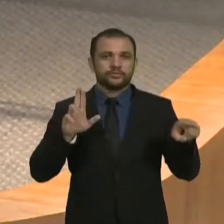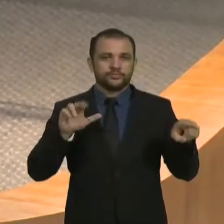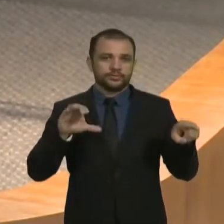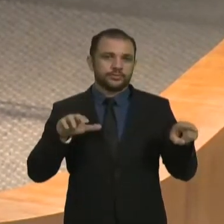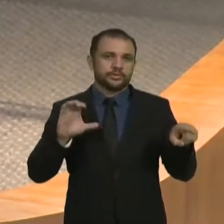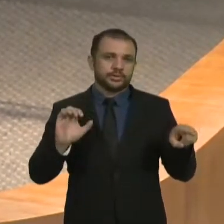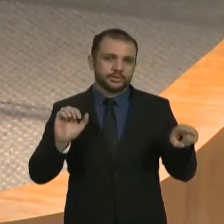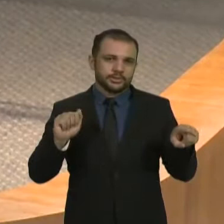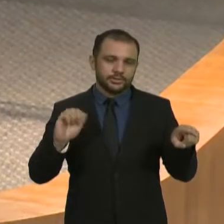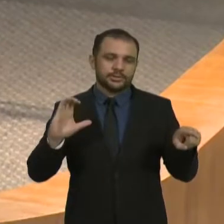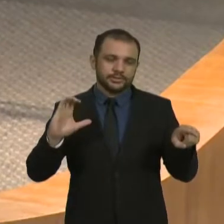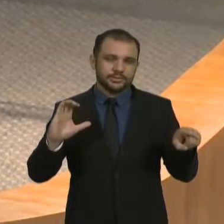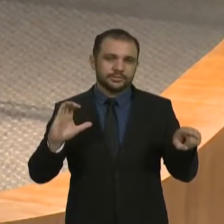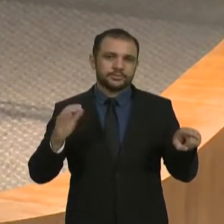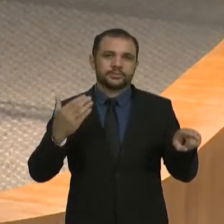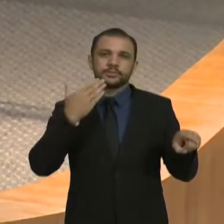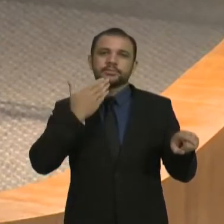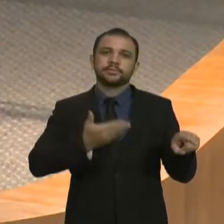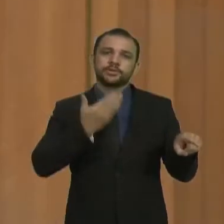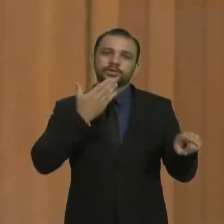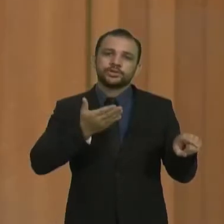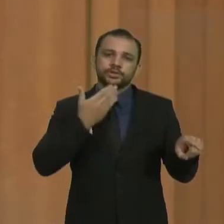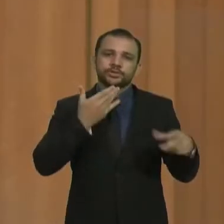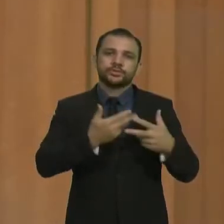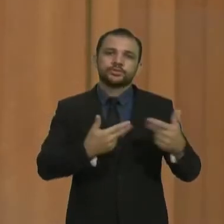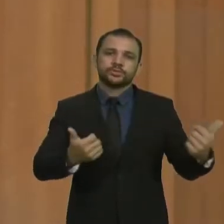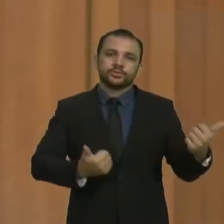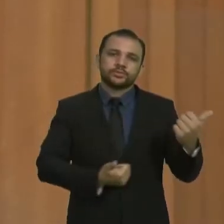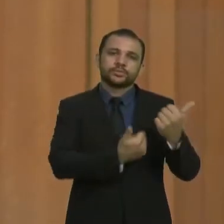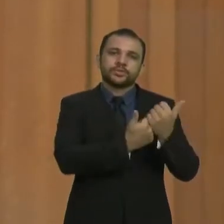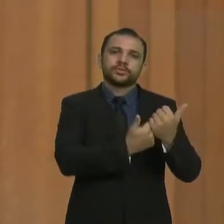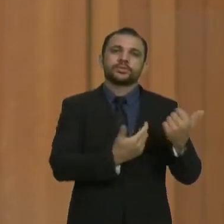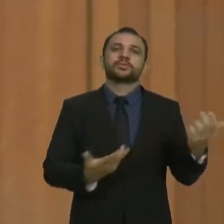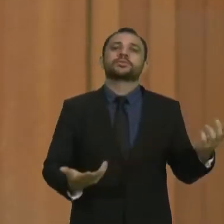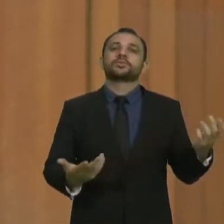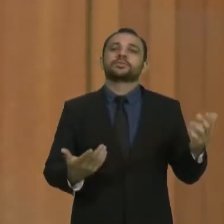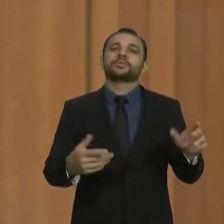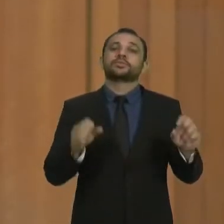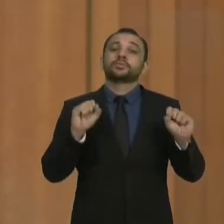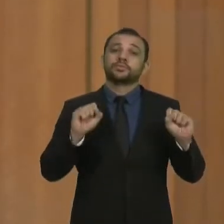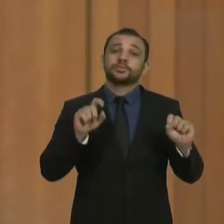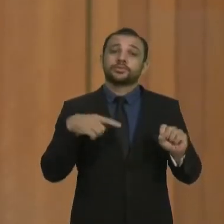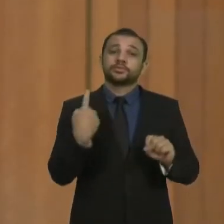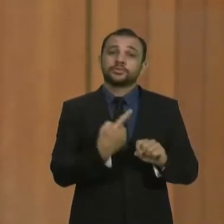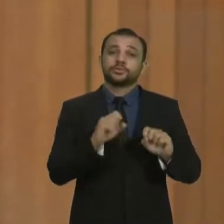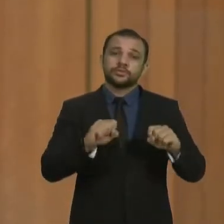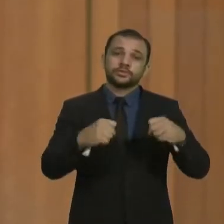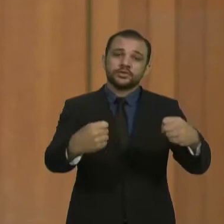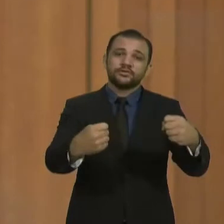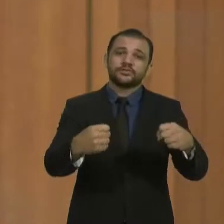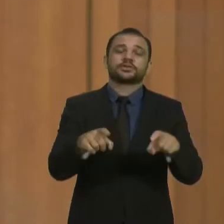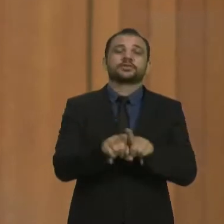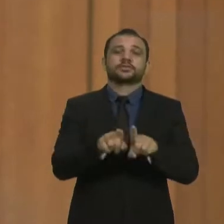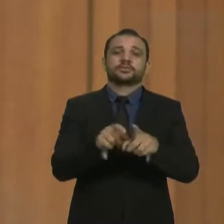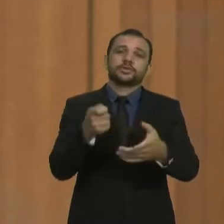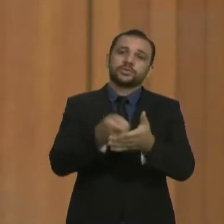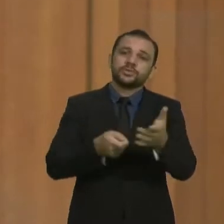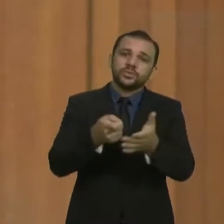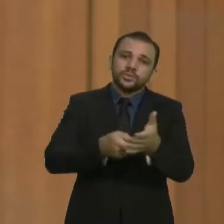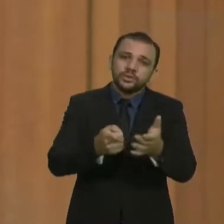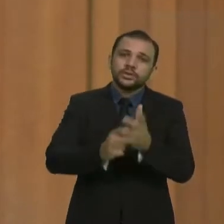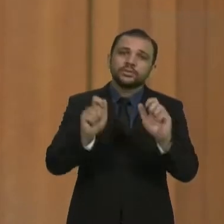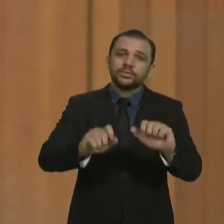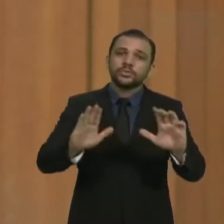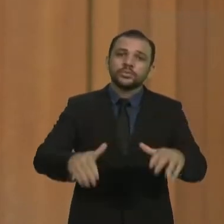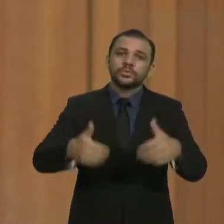solicitações de pedido, de apoio, para que pudéssemos defender, lutar por melhorias e